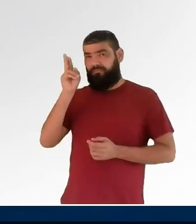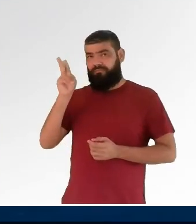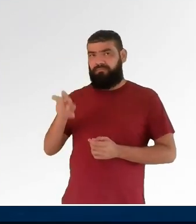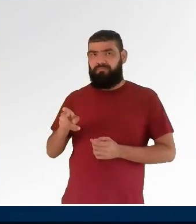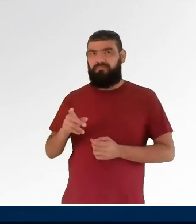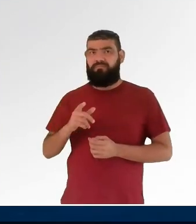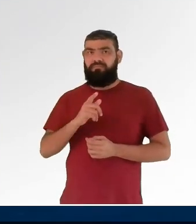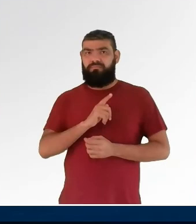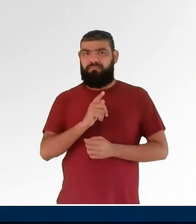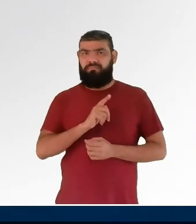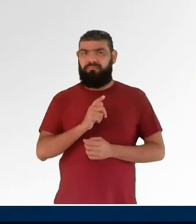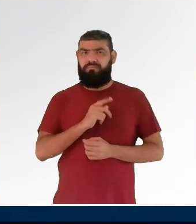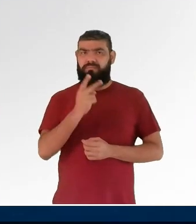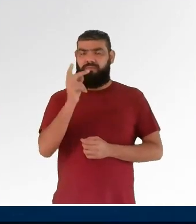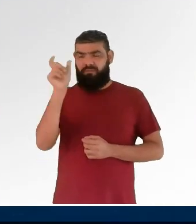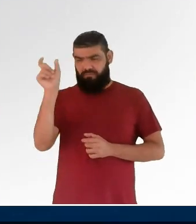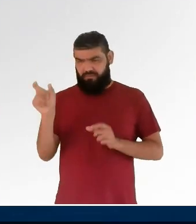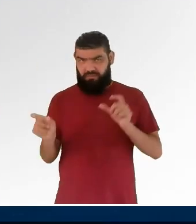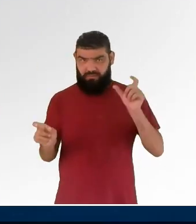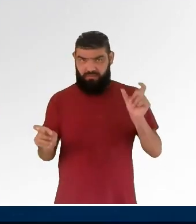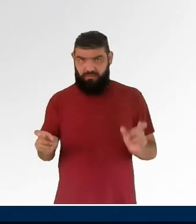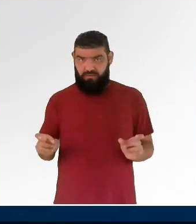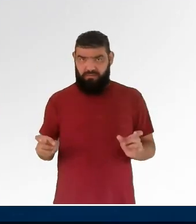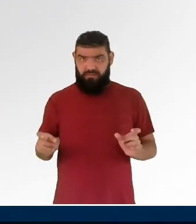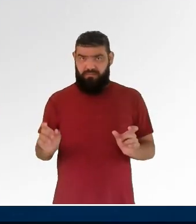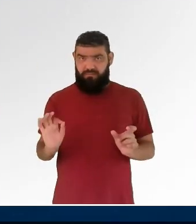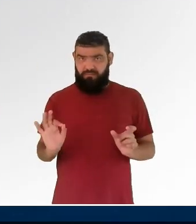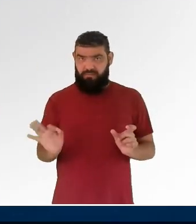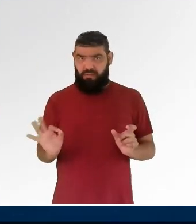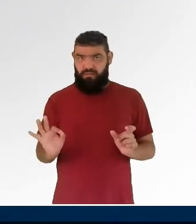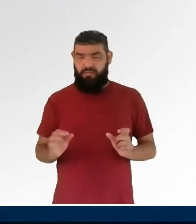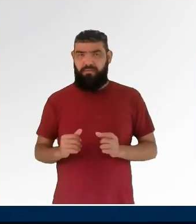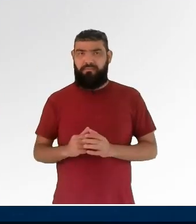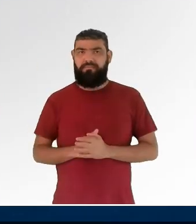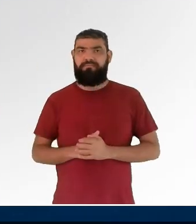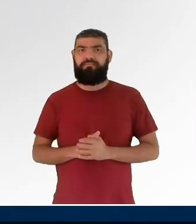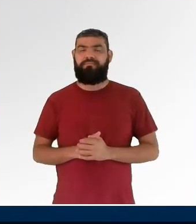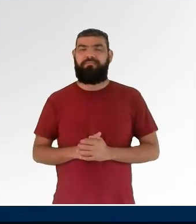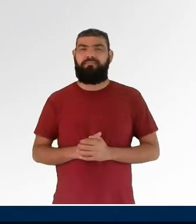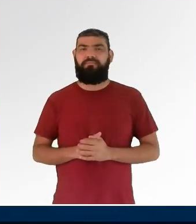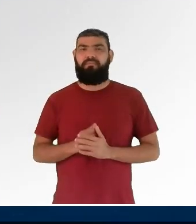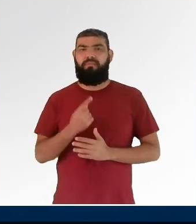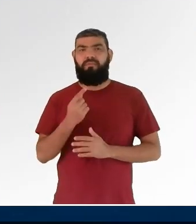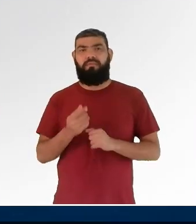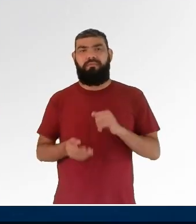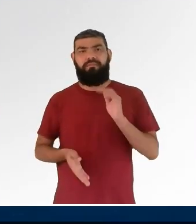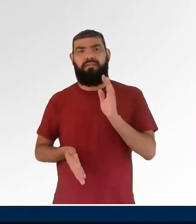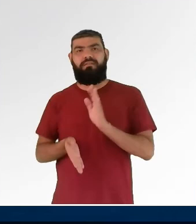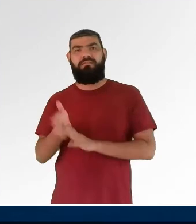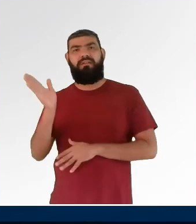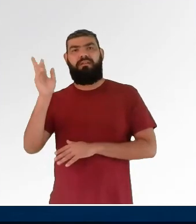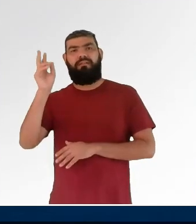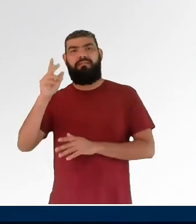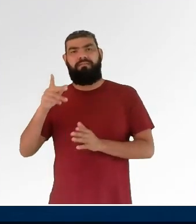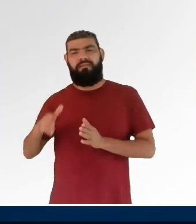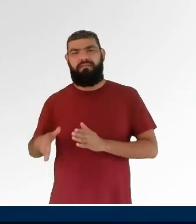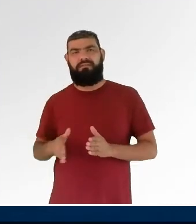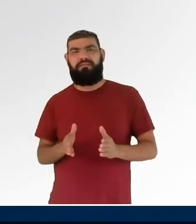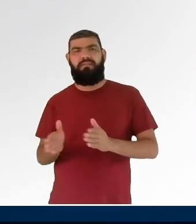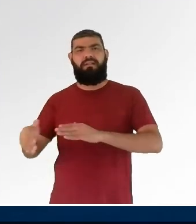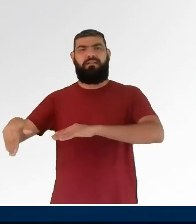2 personagens inicialmente, não é isso? Um que viajava pelas estradas Brasil afora, com seu